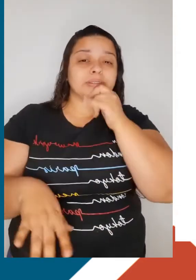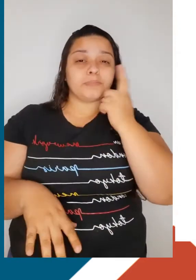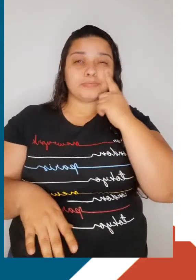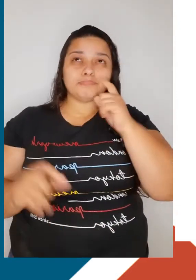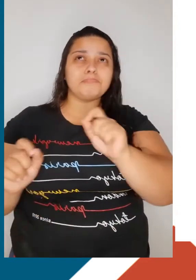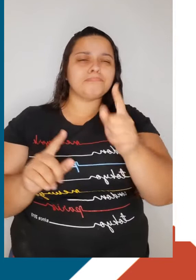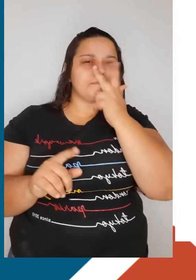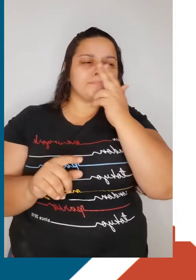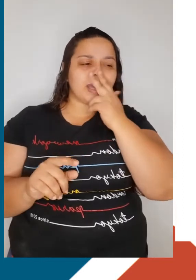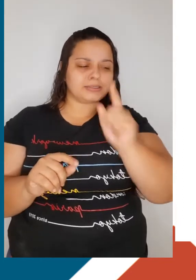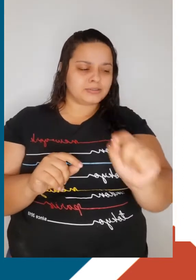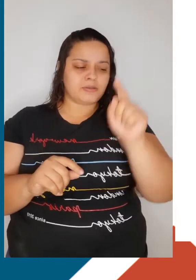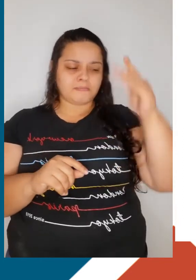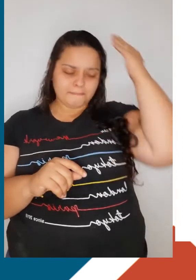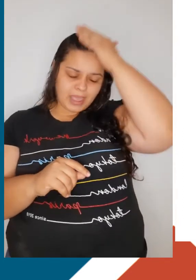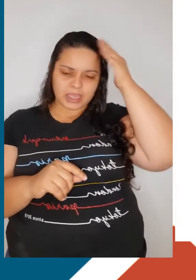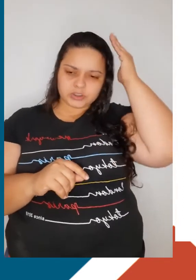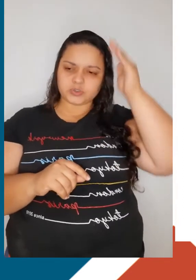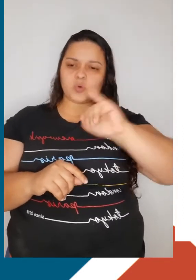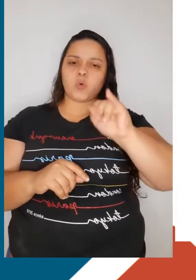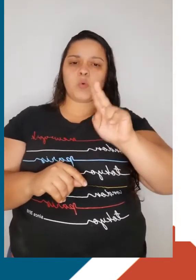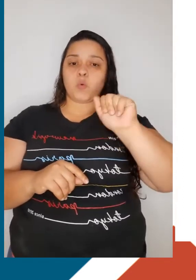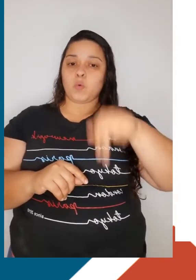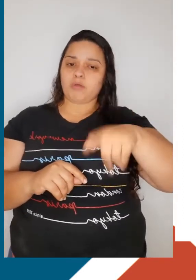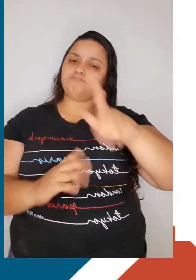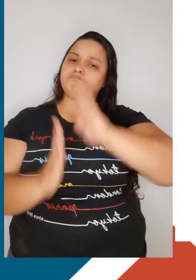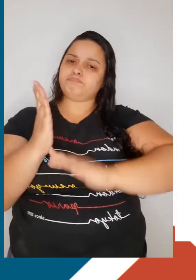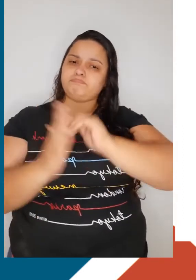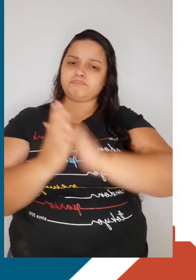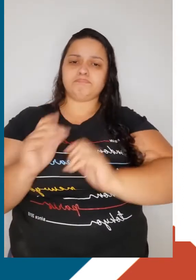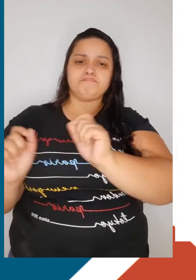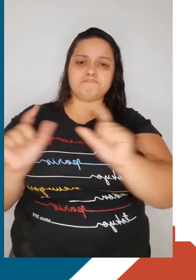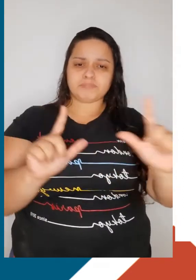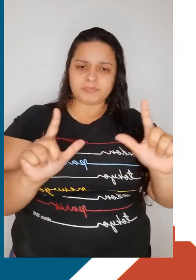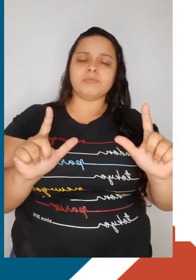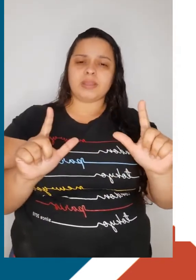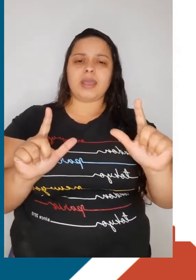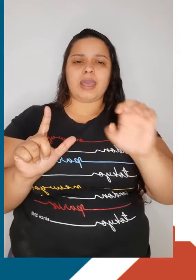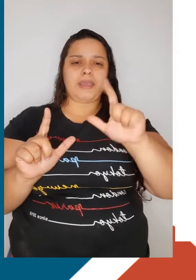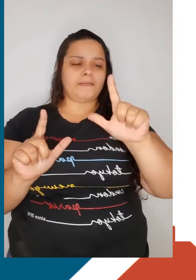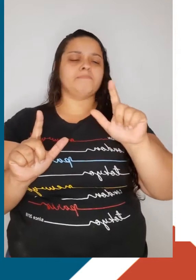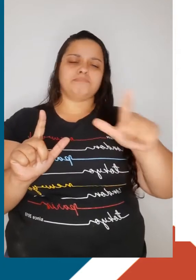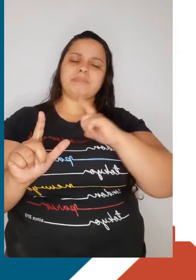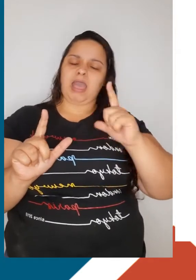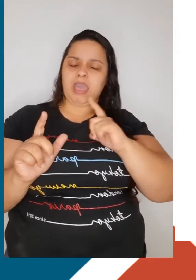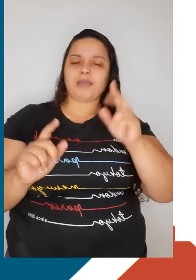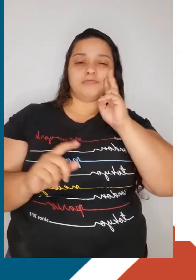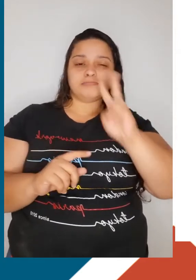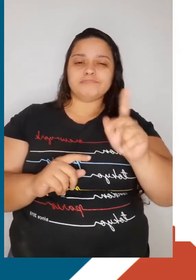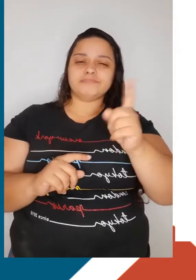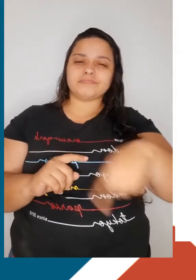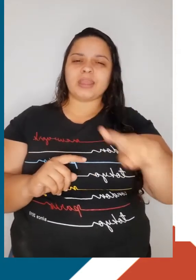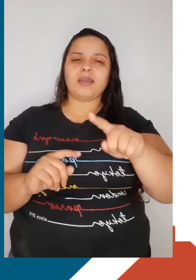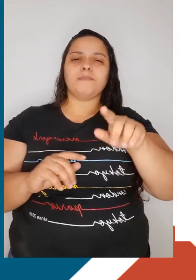revolucionário. Um exemplo próximo de nós é o do México, retratado por Juan Orgman com seu mural Retablo de la Independencia,